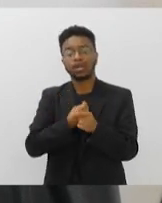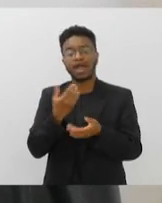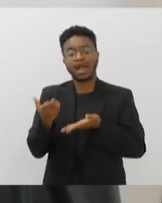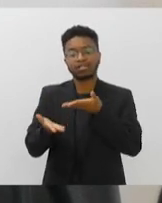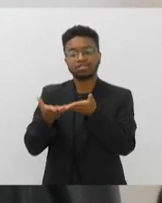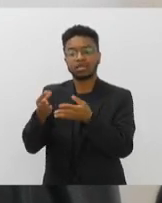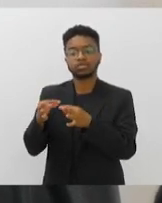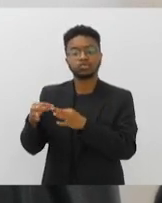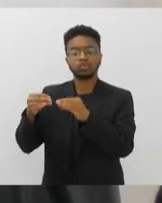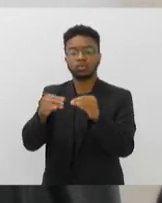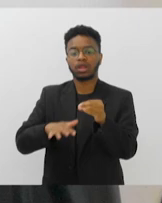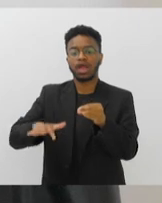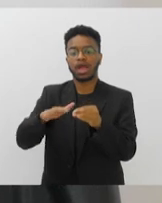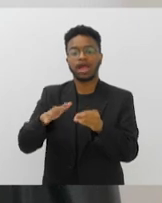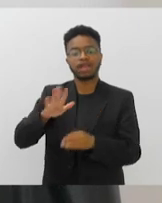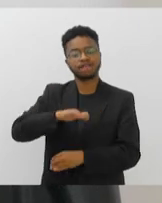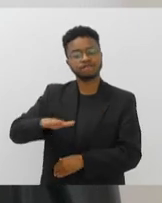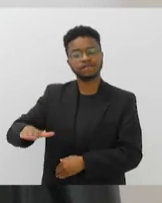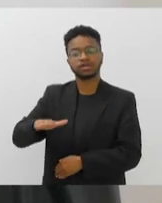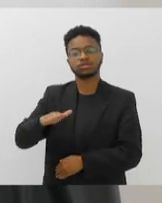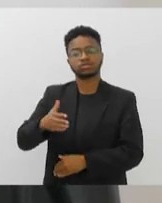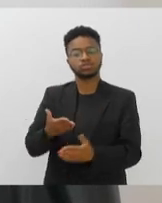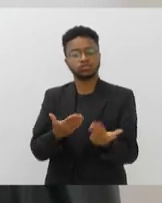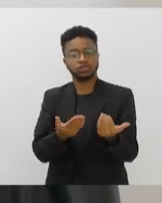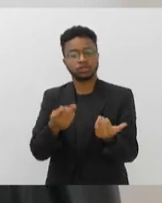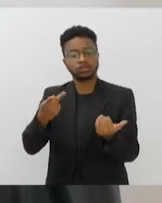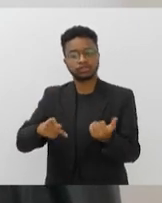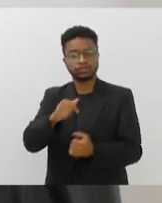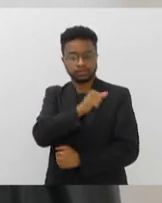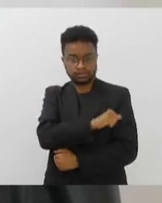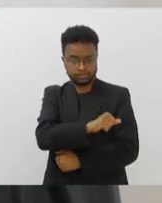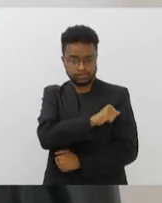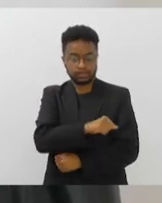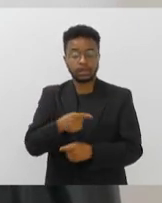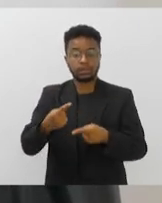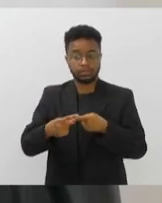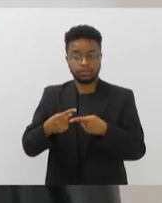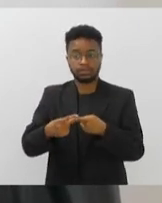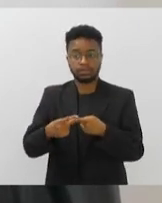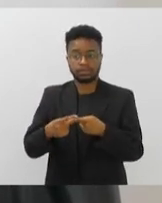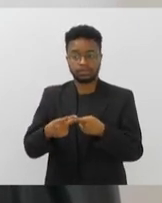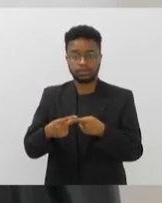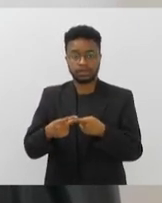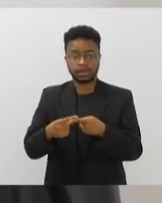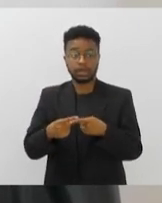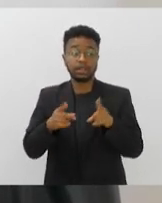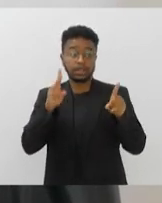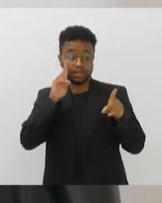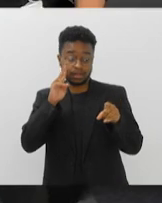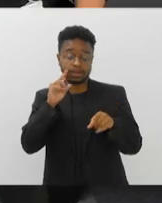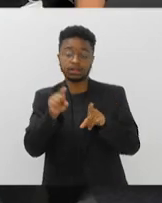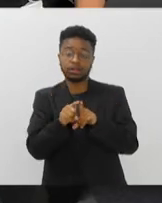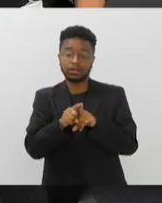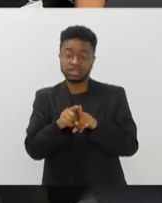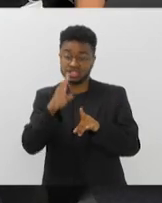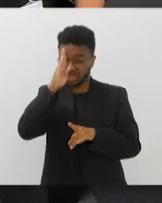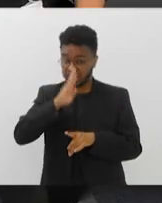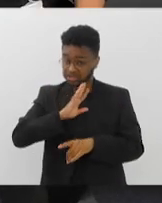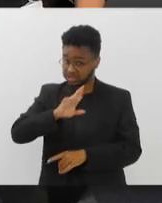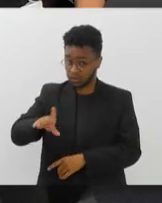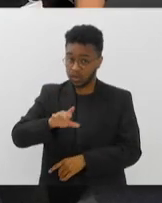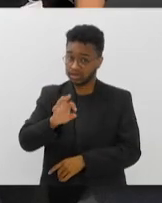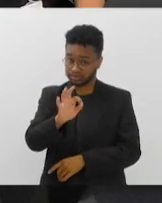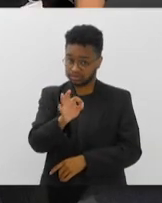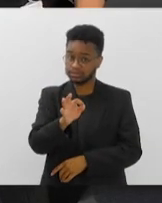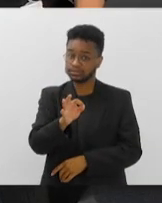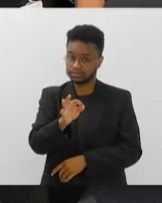as varas da infância e juventude do Estado do Rio de Janeiro que demandam lembrando Bárbara que essas servidões não são de graça